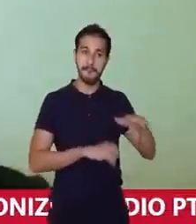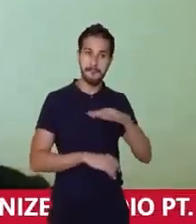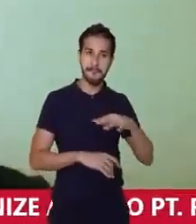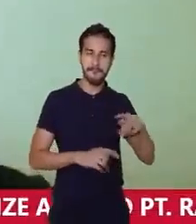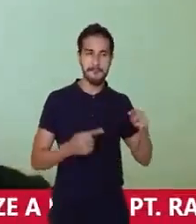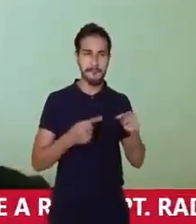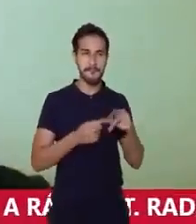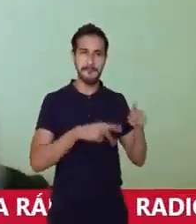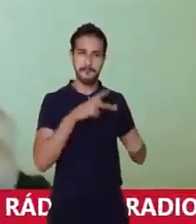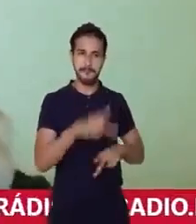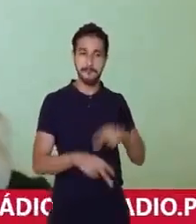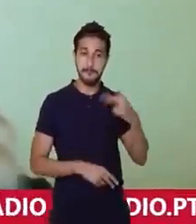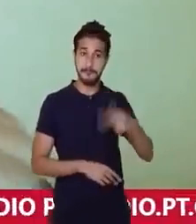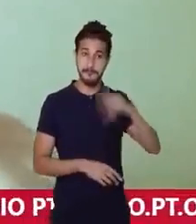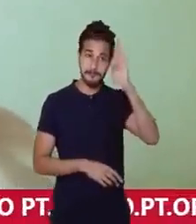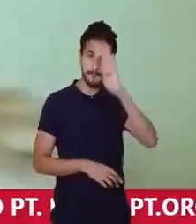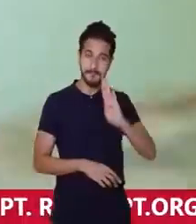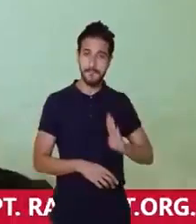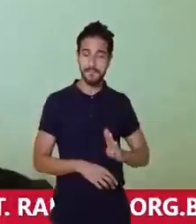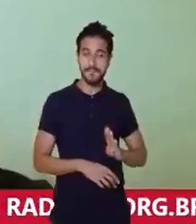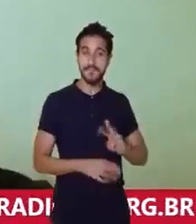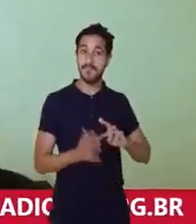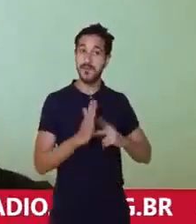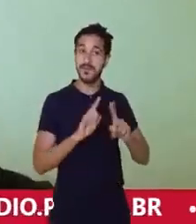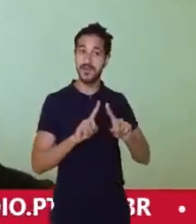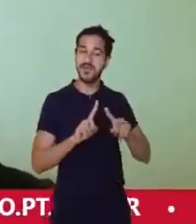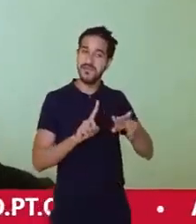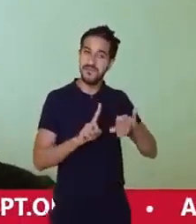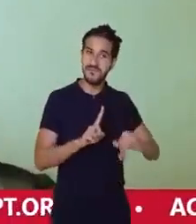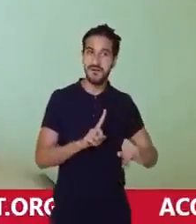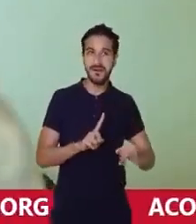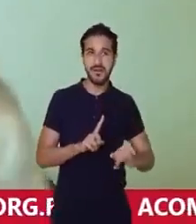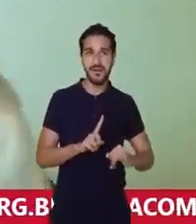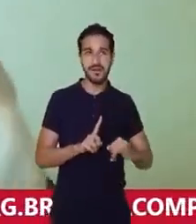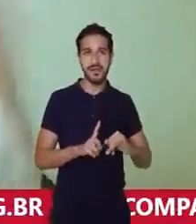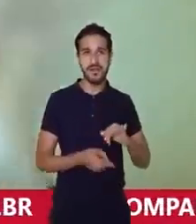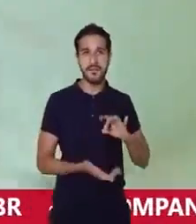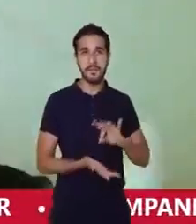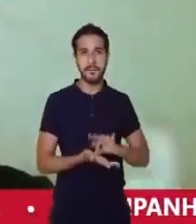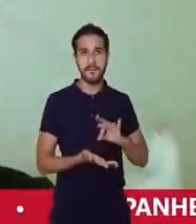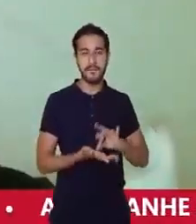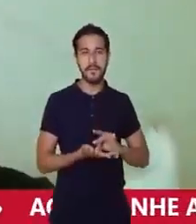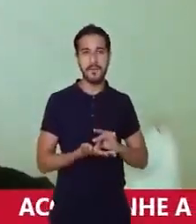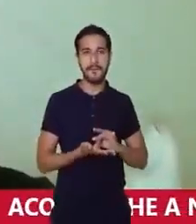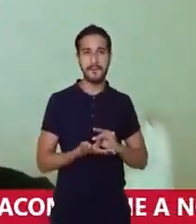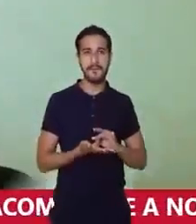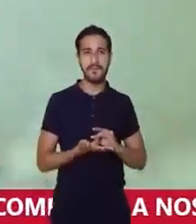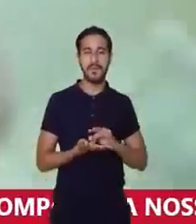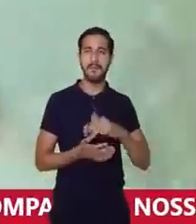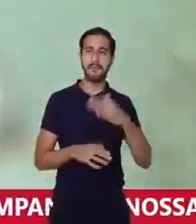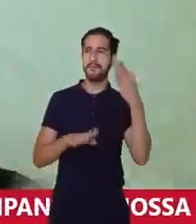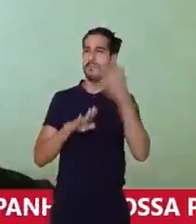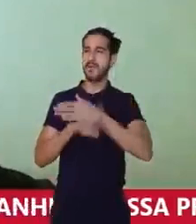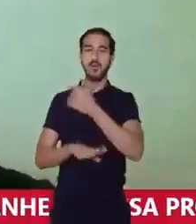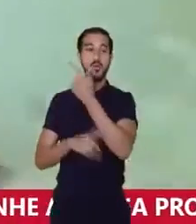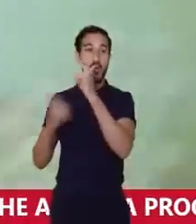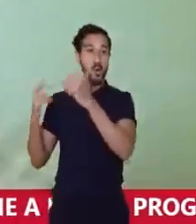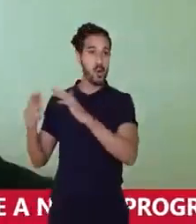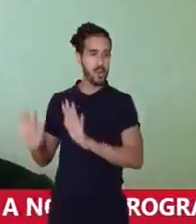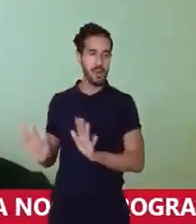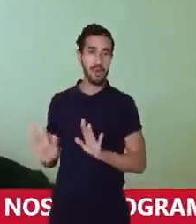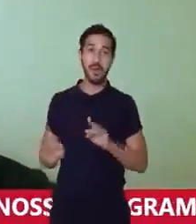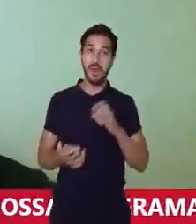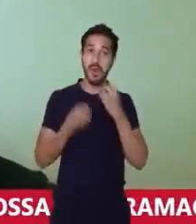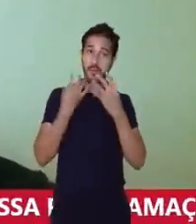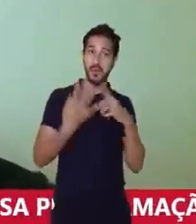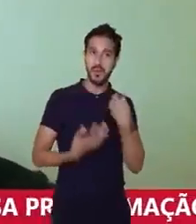popular do país. Não significa que ele vai se prescindir dos outros, mas eu estou dizendo que